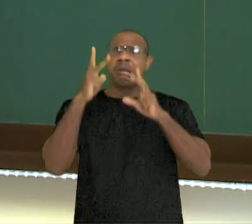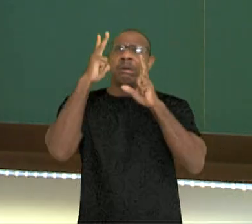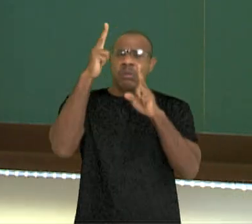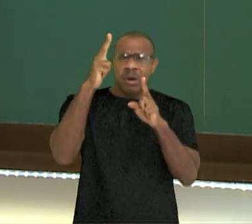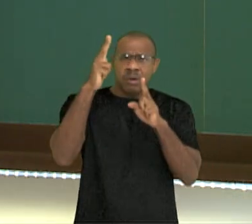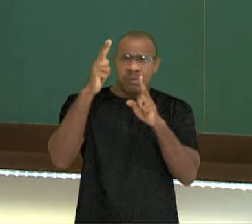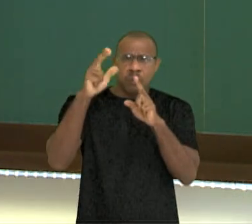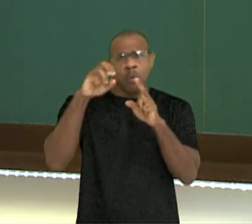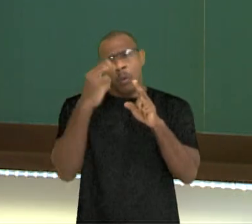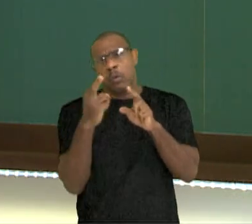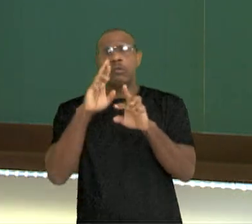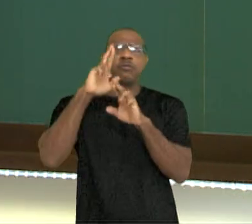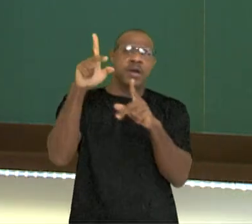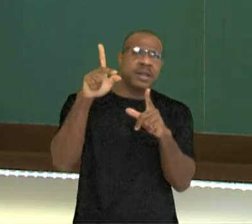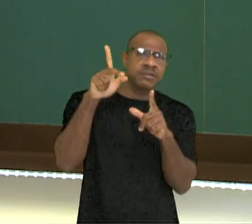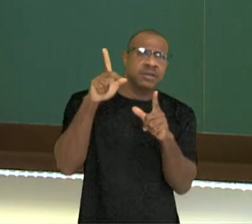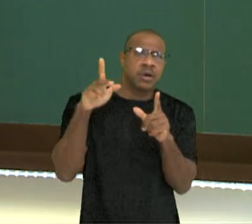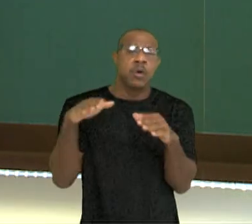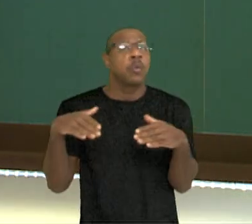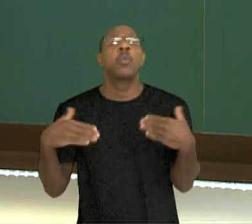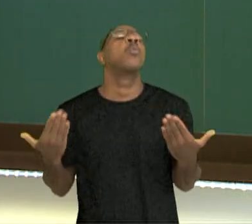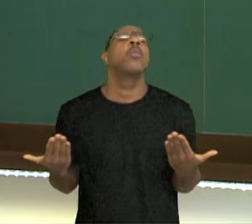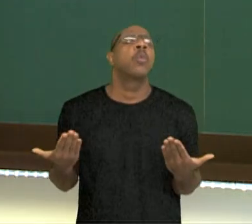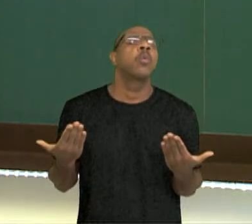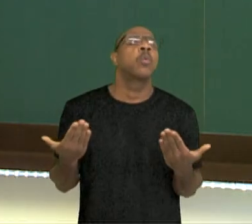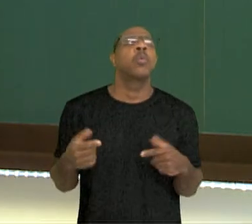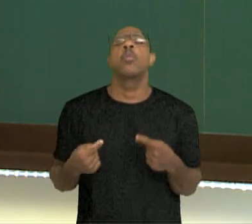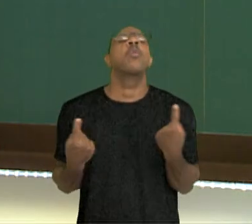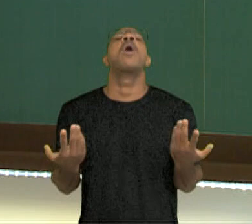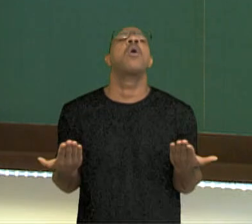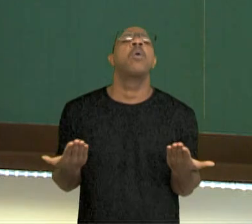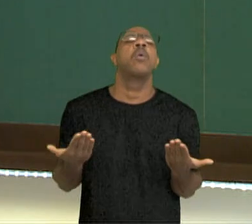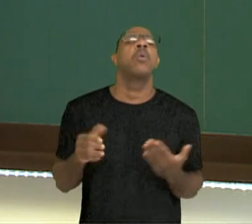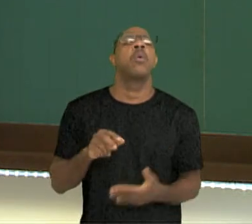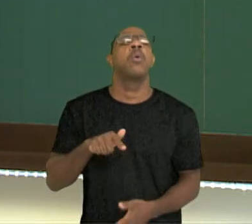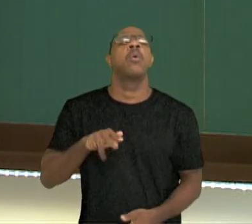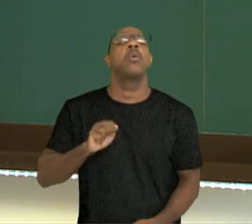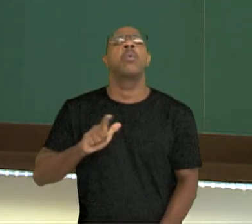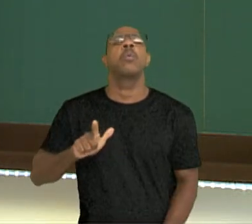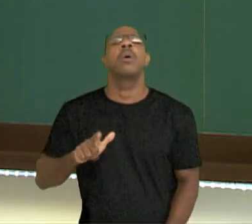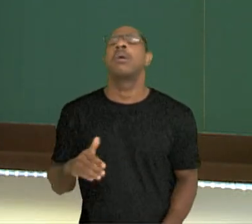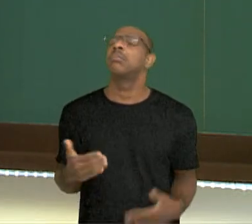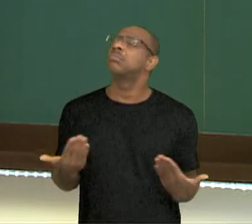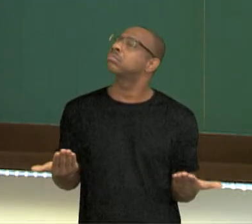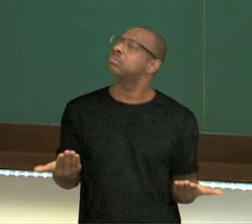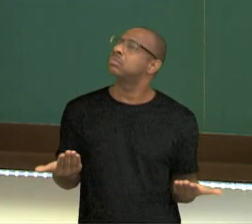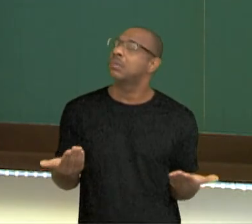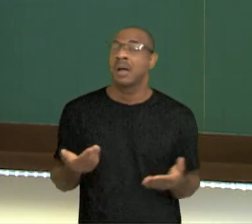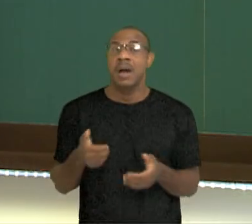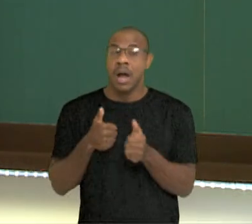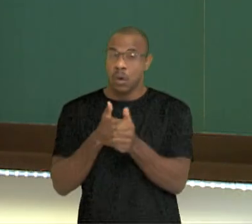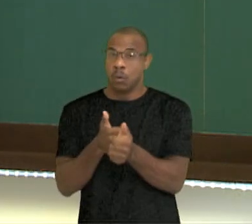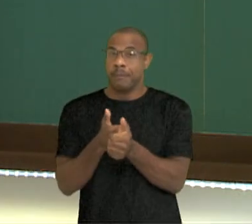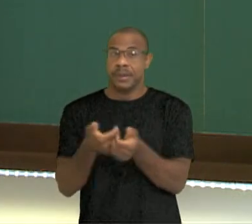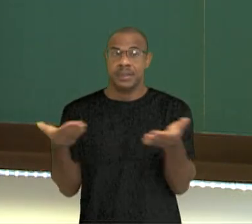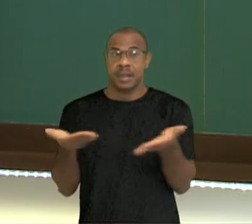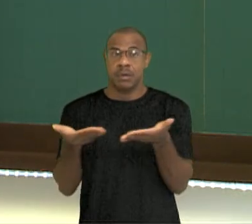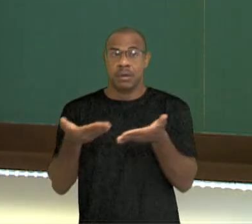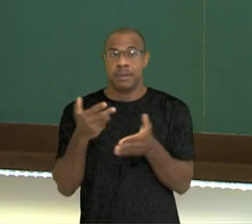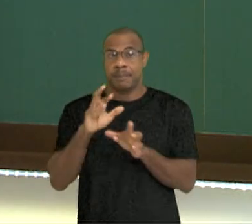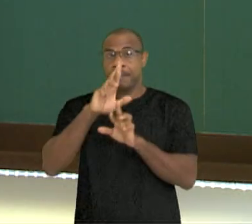diferenças? Quais? Vamos comparar então. Acompanhe a leitura atenta para você perceber